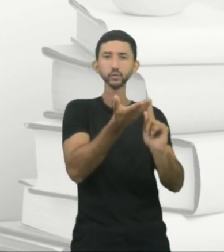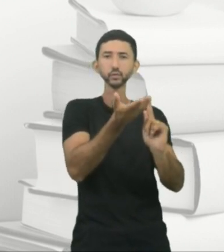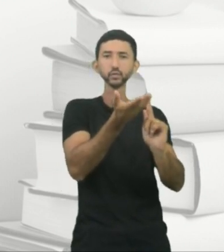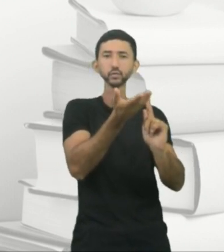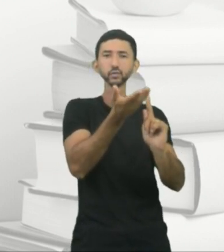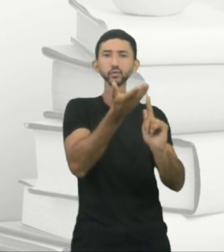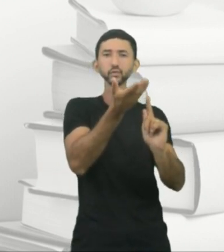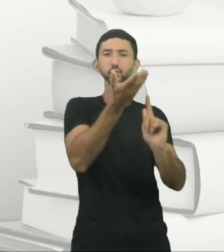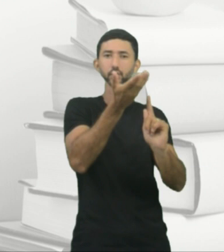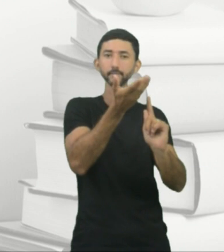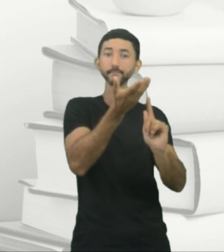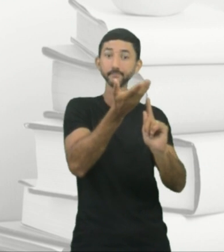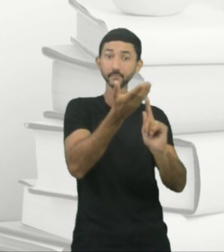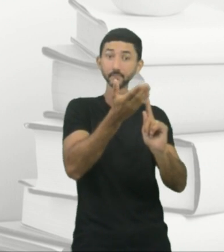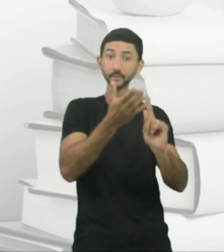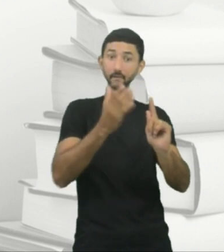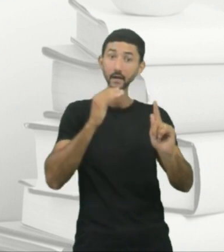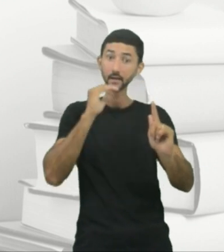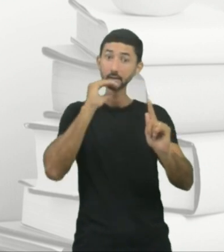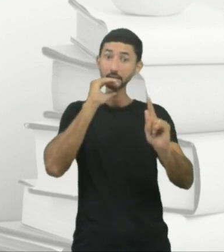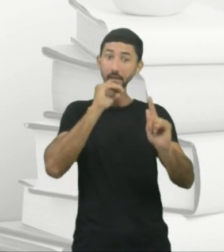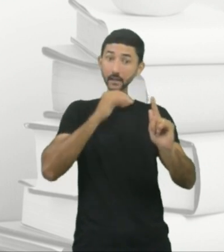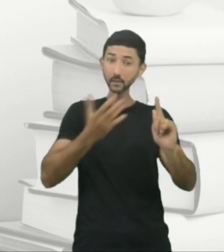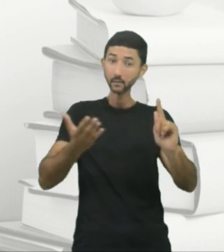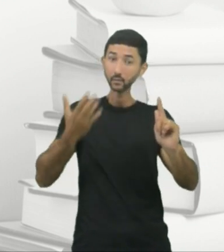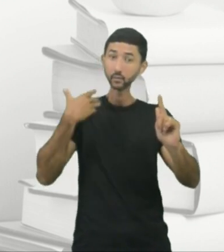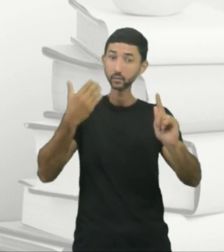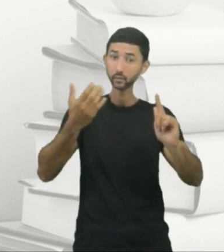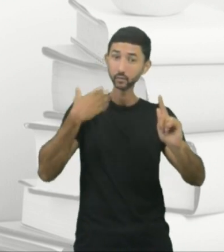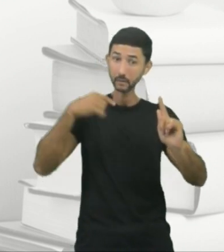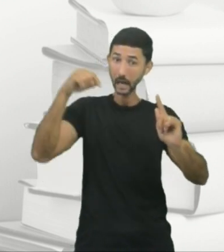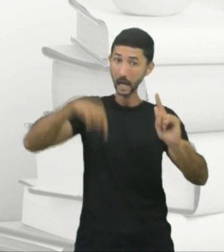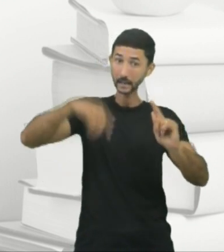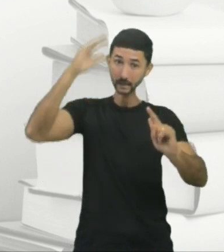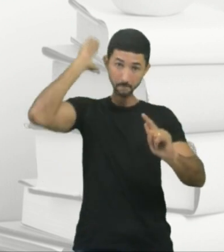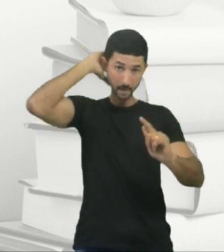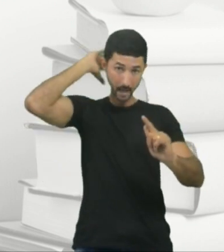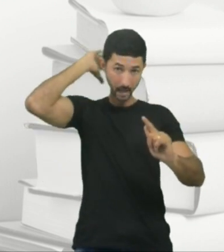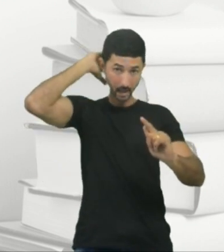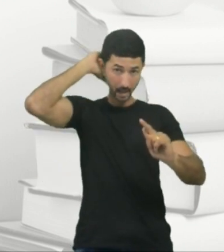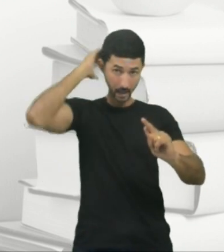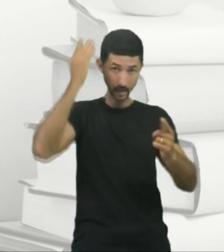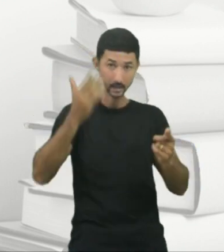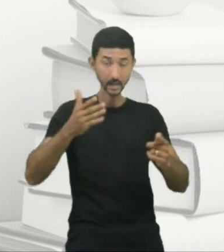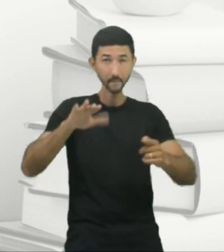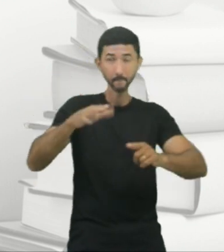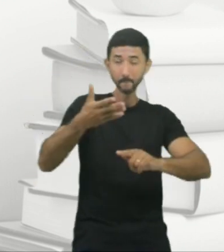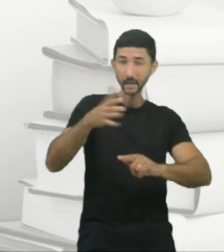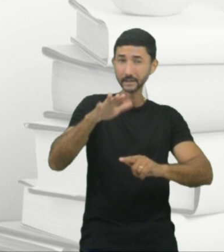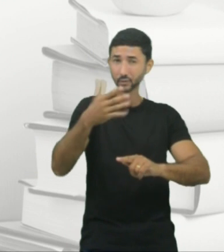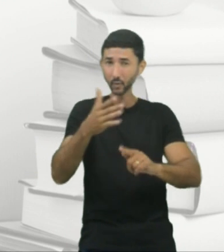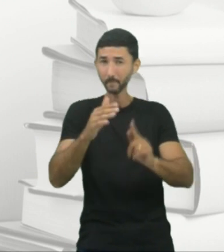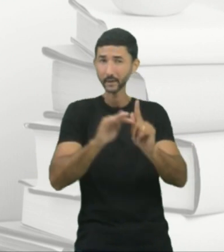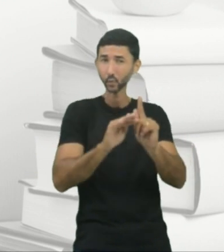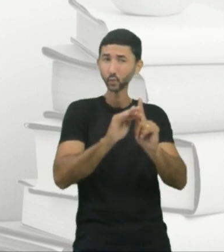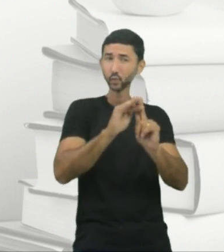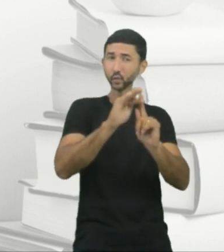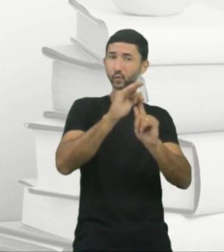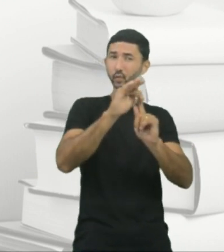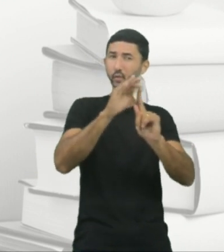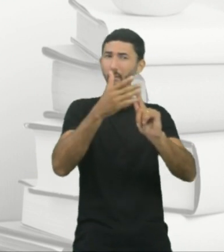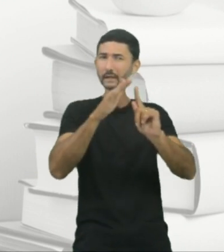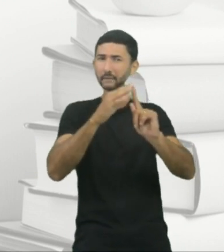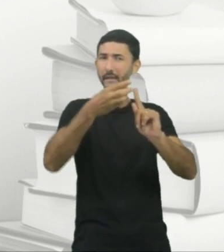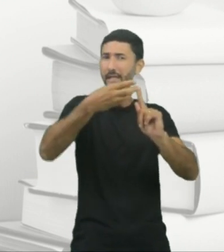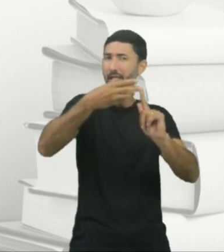temperatura, aí vai esquentando um pouco mais, como é o nosso caso aqui em Belém, que geralmente a nossa temperatura está